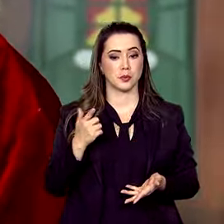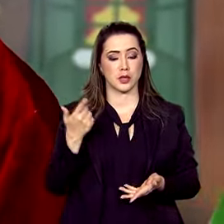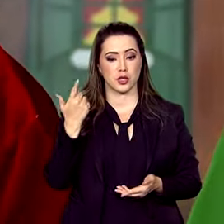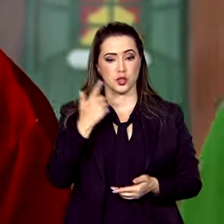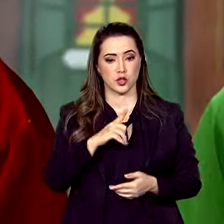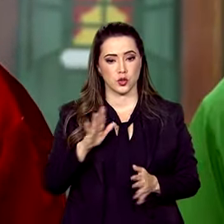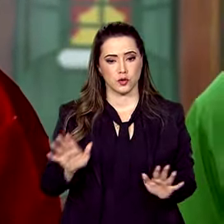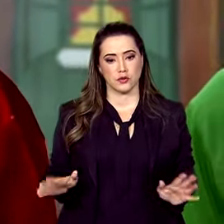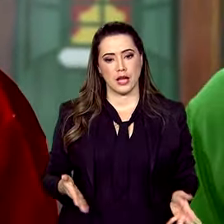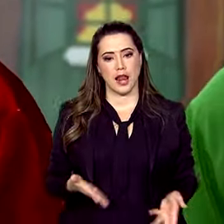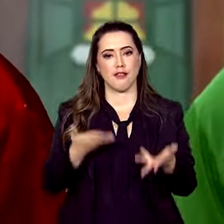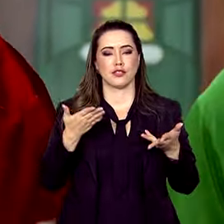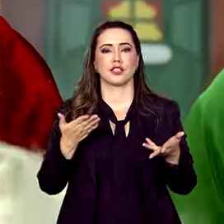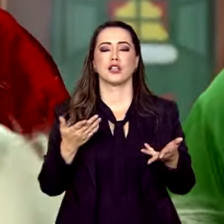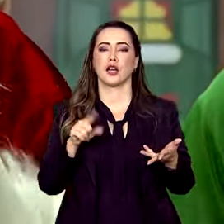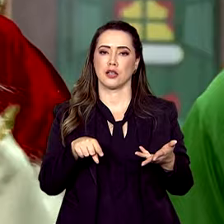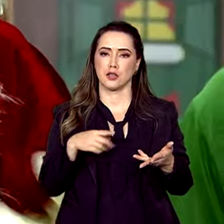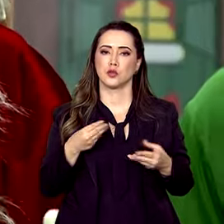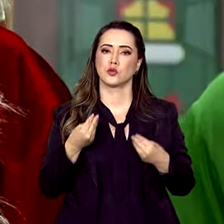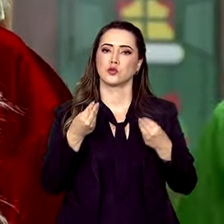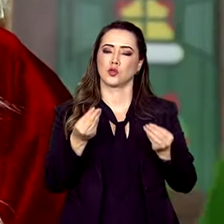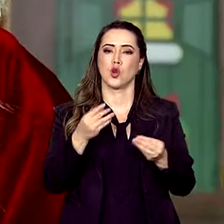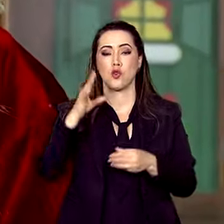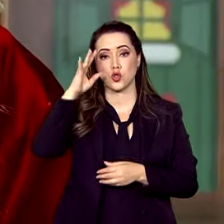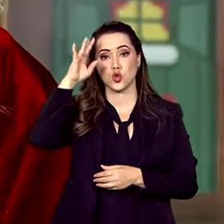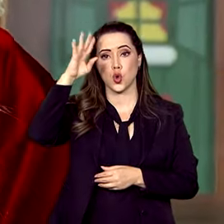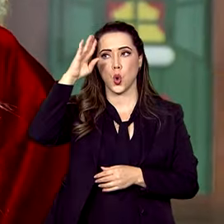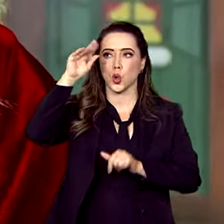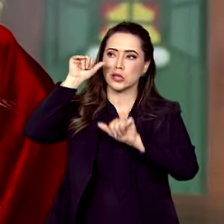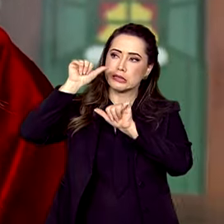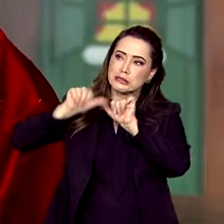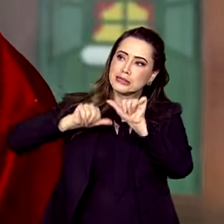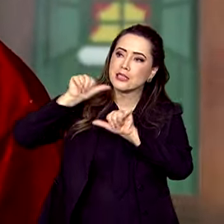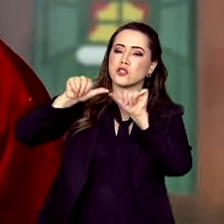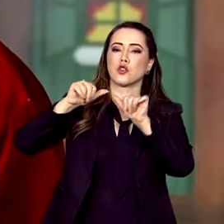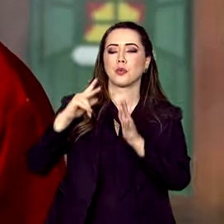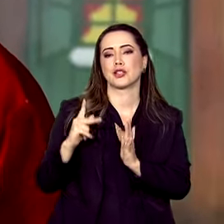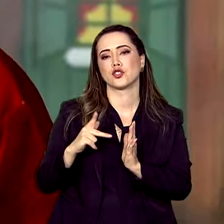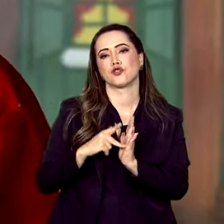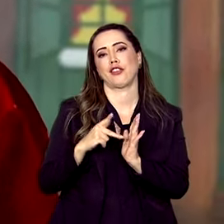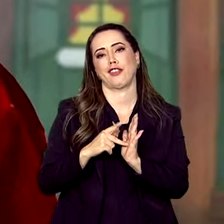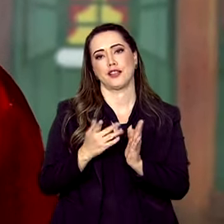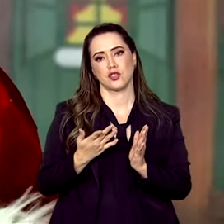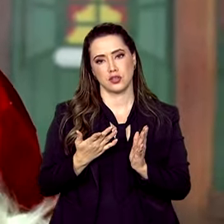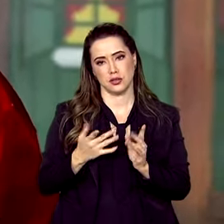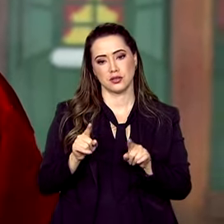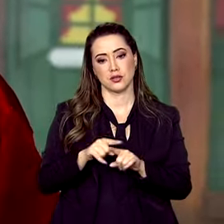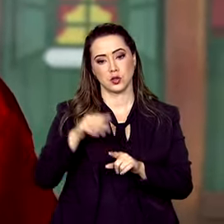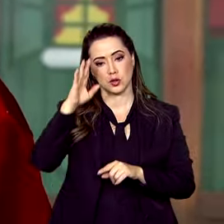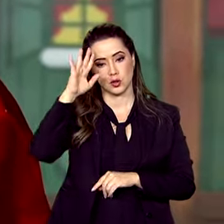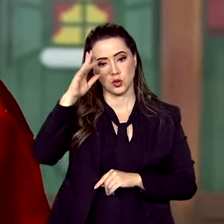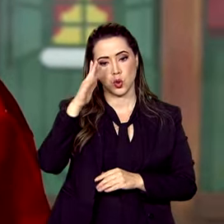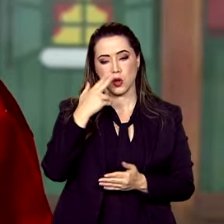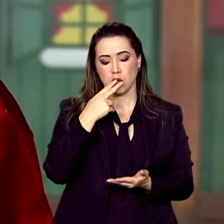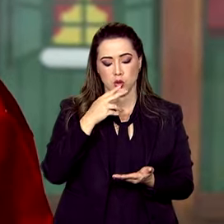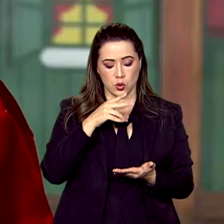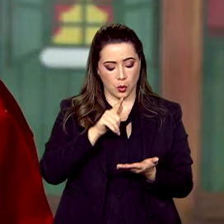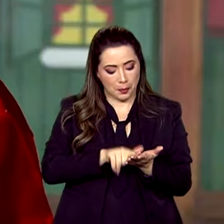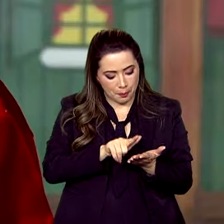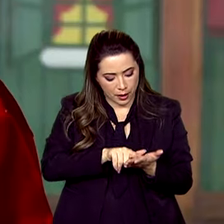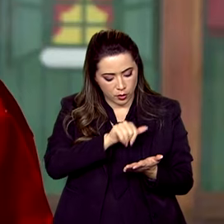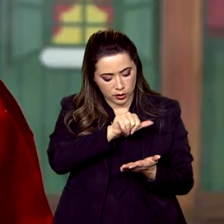novamente alavancar isso aqui, tirar mais sonhos de muitas crianças, né? Tirar esse sonho do papel através